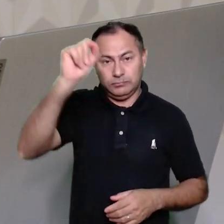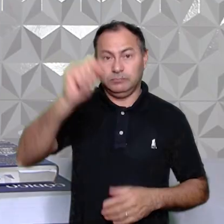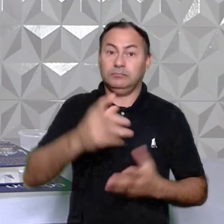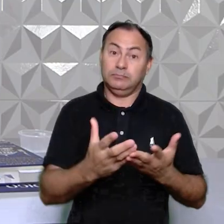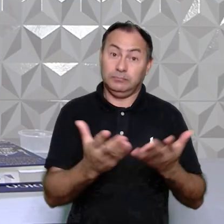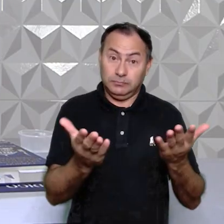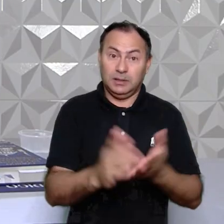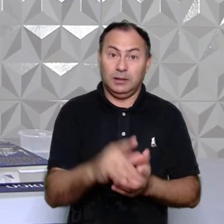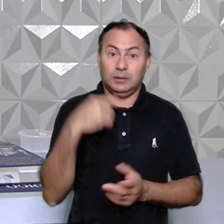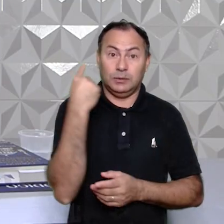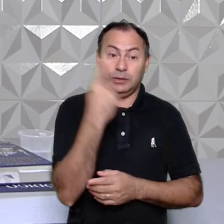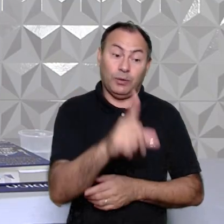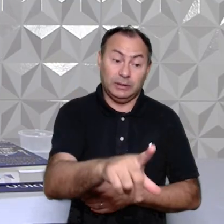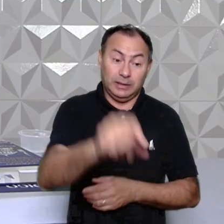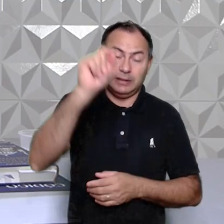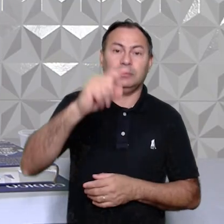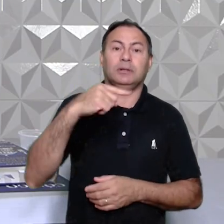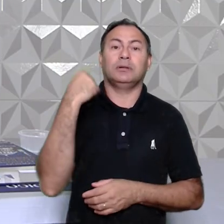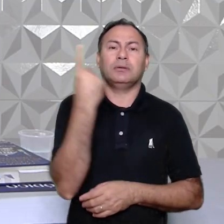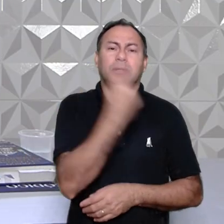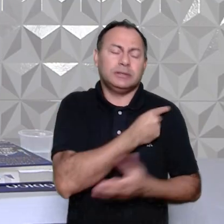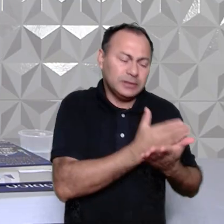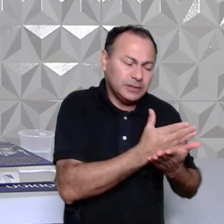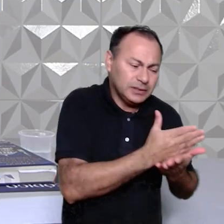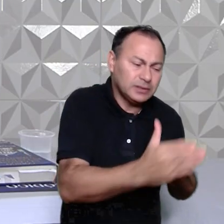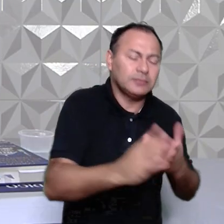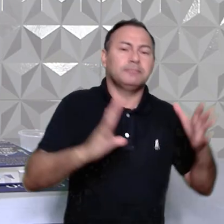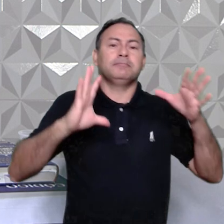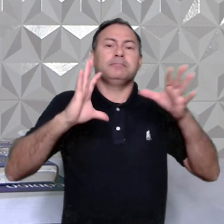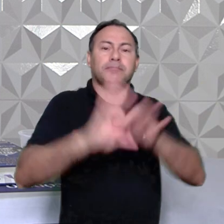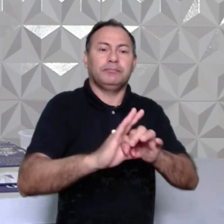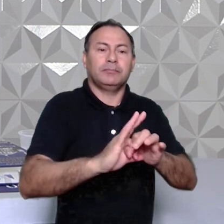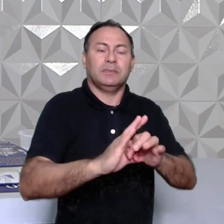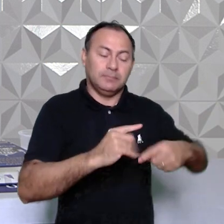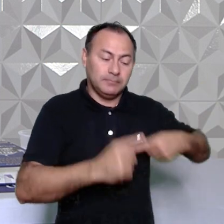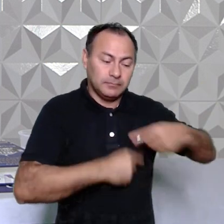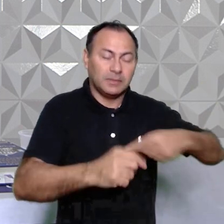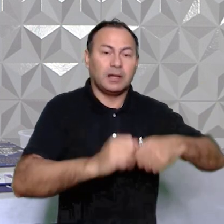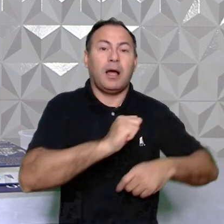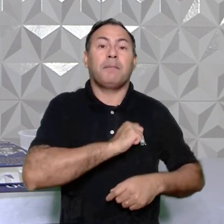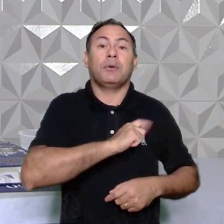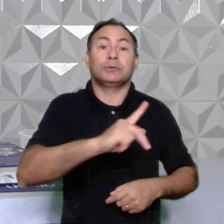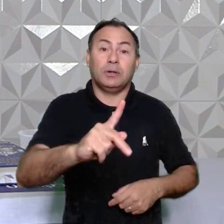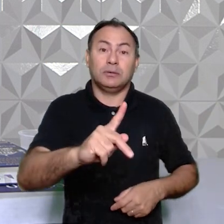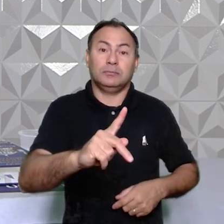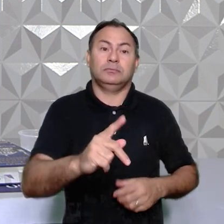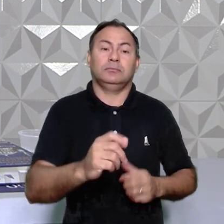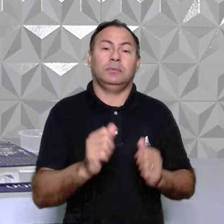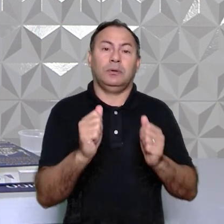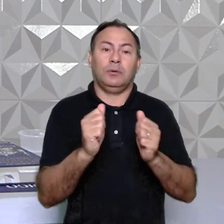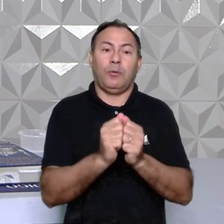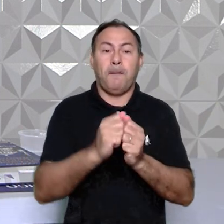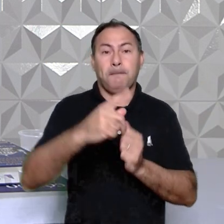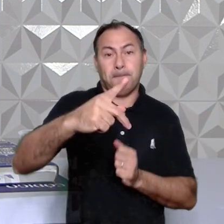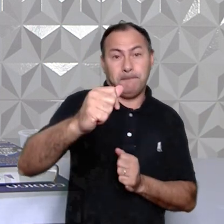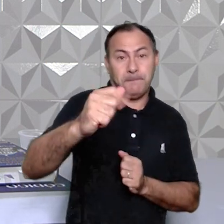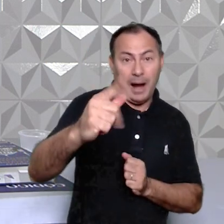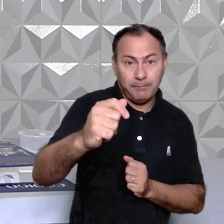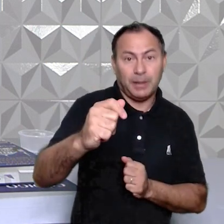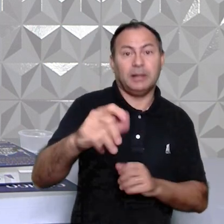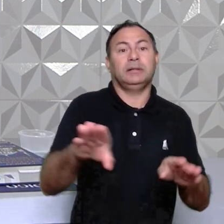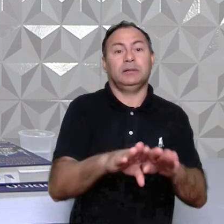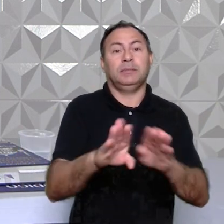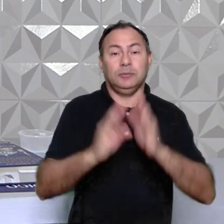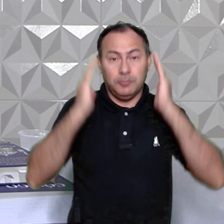né? Então nós estamos desde o início ligados pela sucessão apostólica com o Papa e